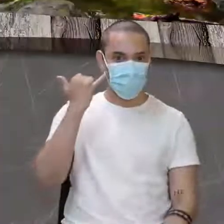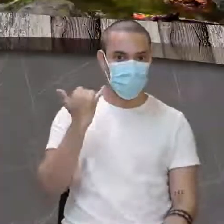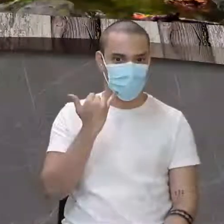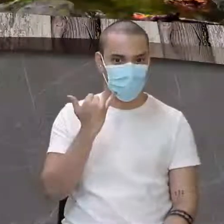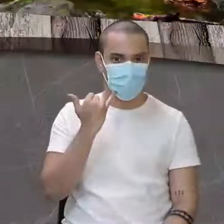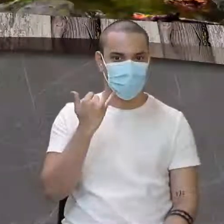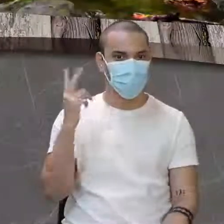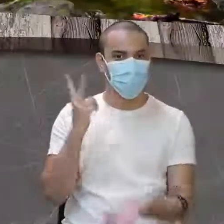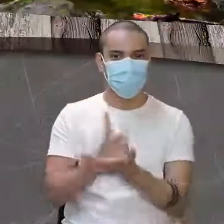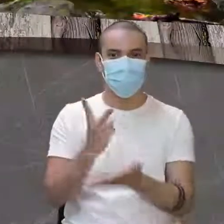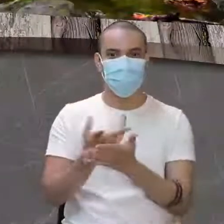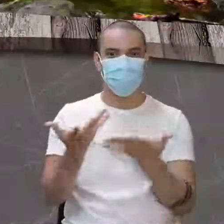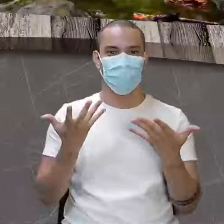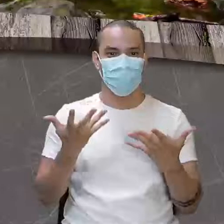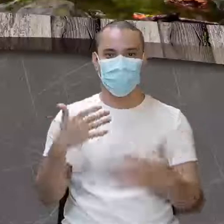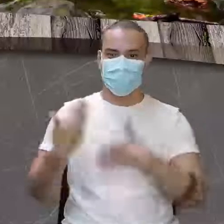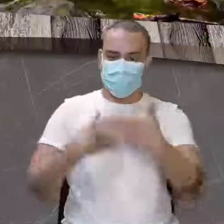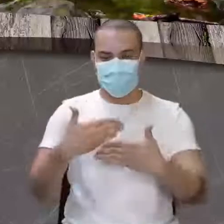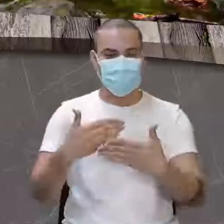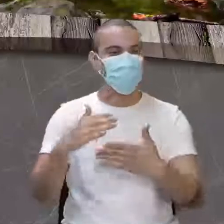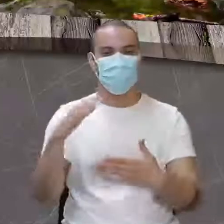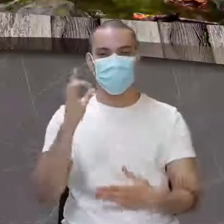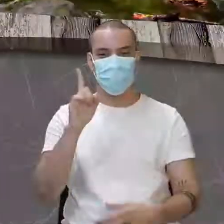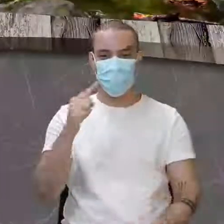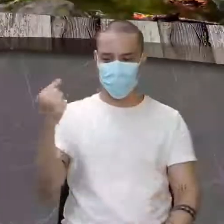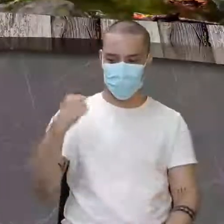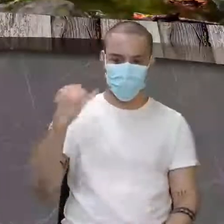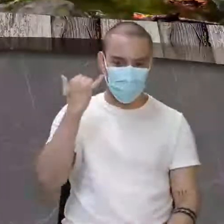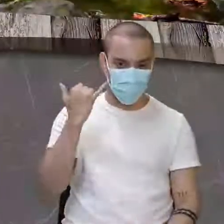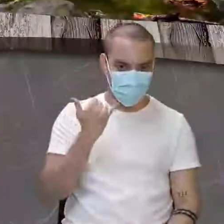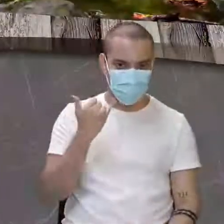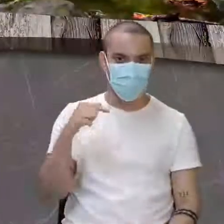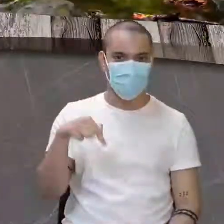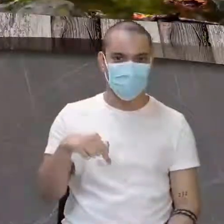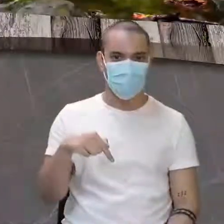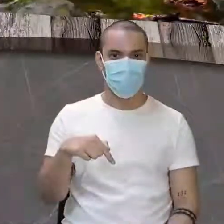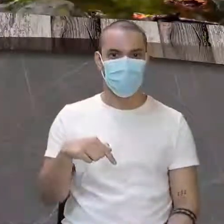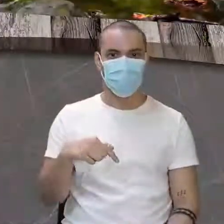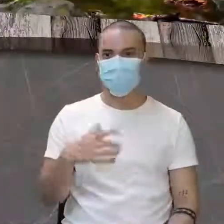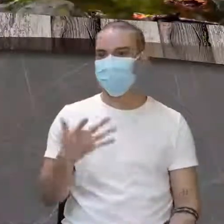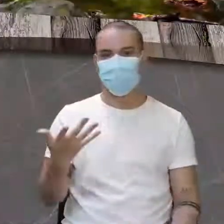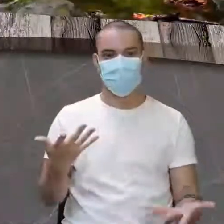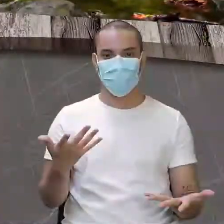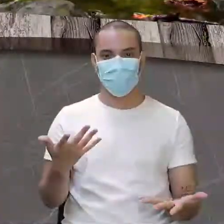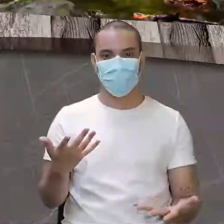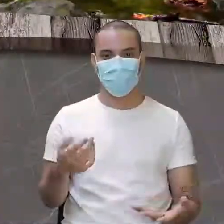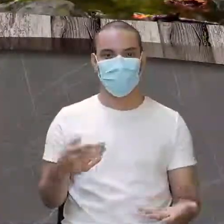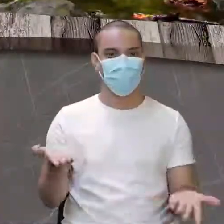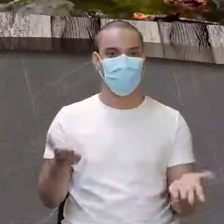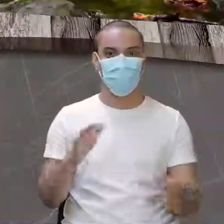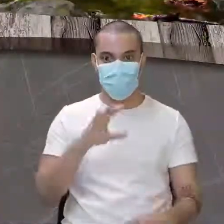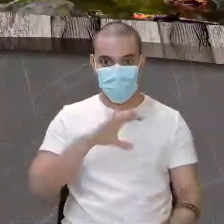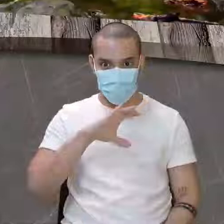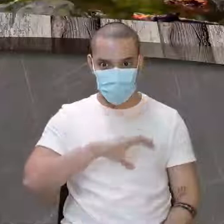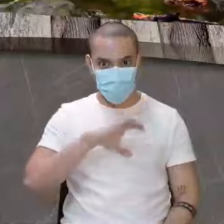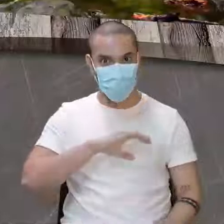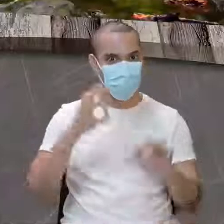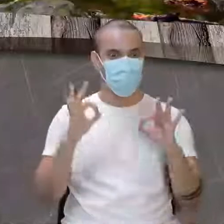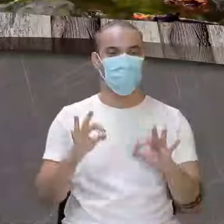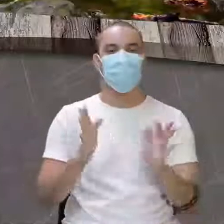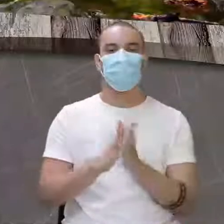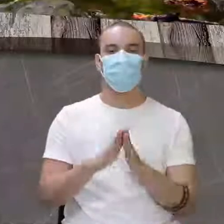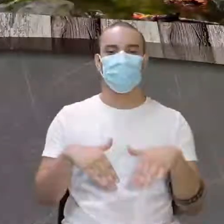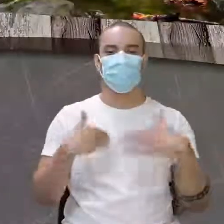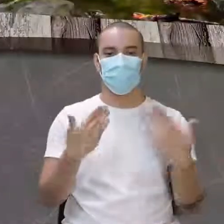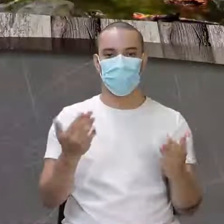professora vive querendo se atropelando, né? Se atropelar. Se atropelando. Eita, para direto de acho.